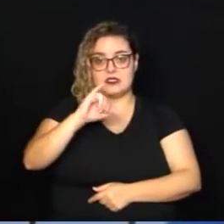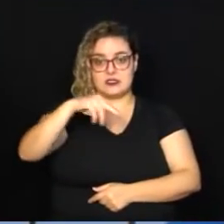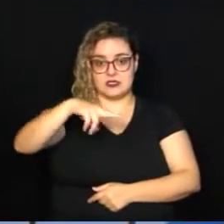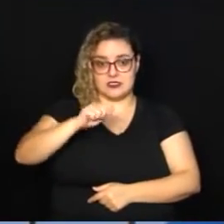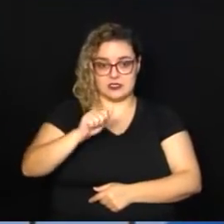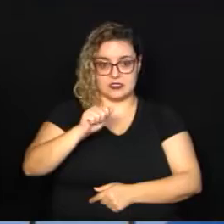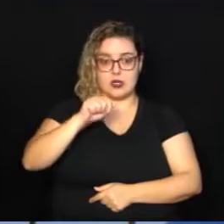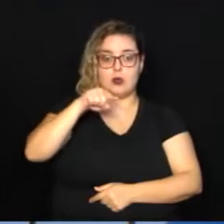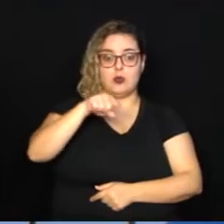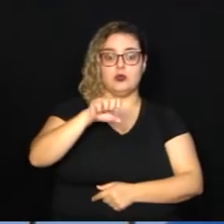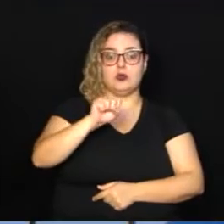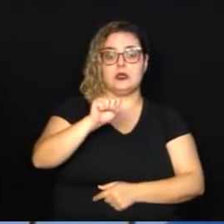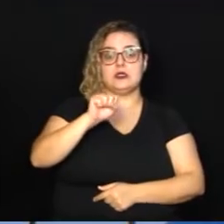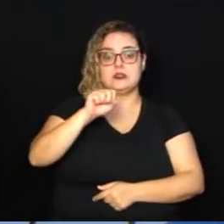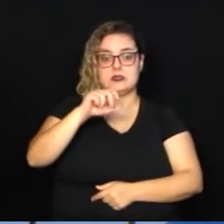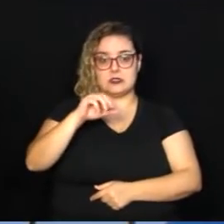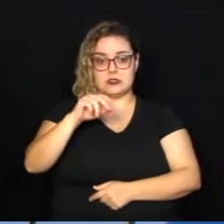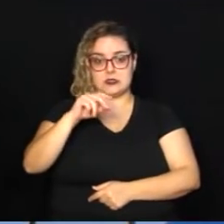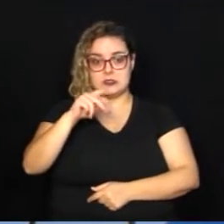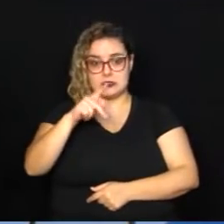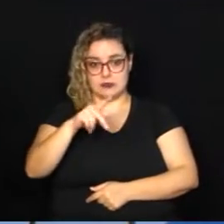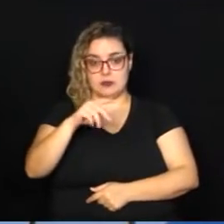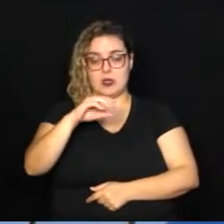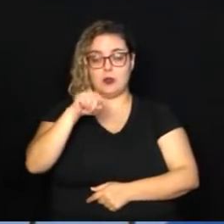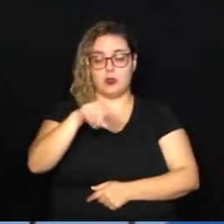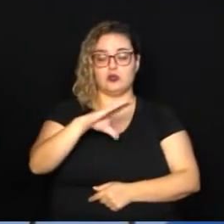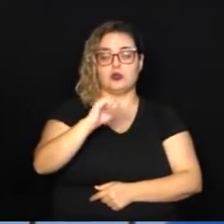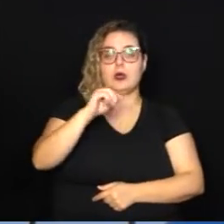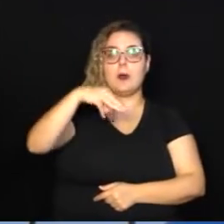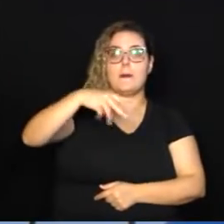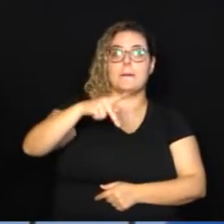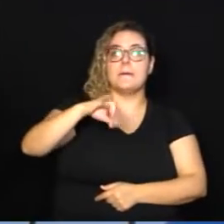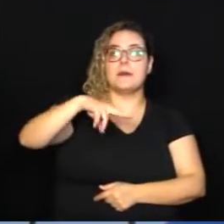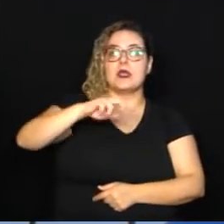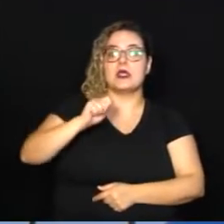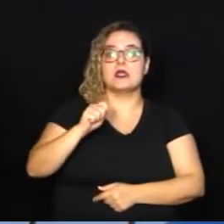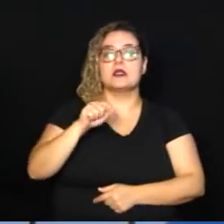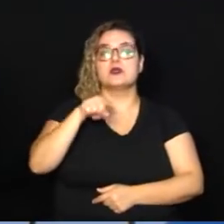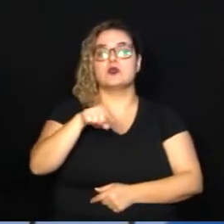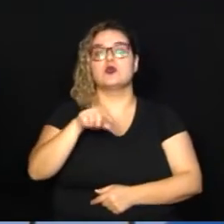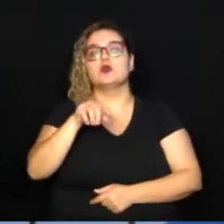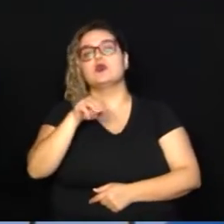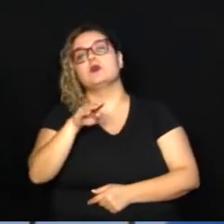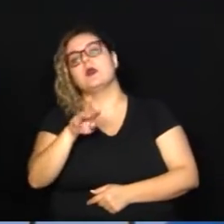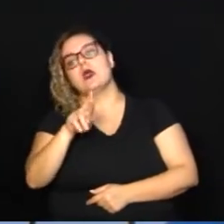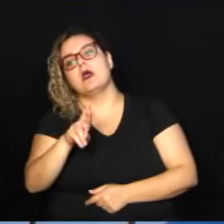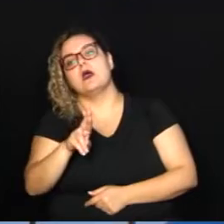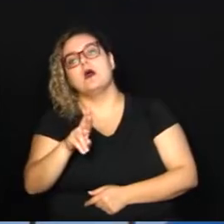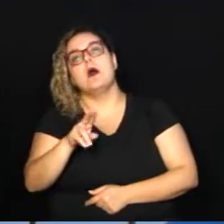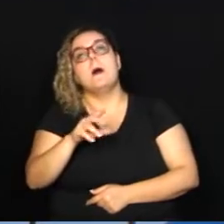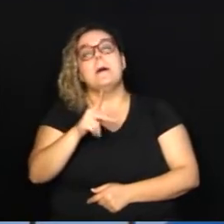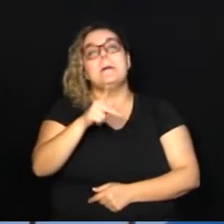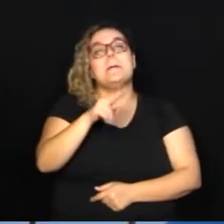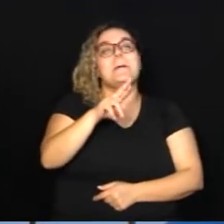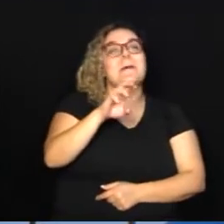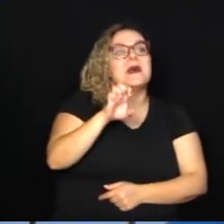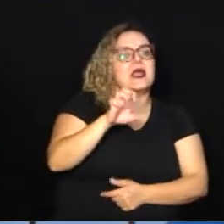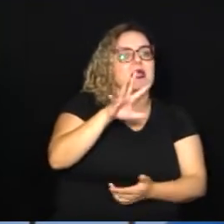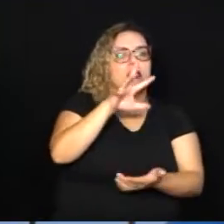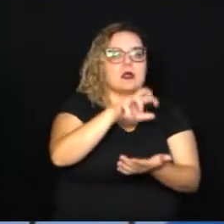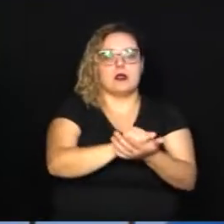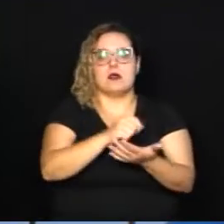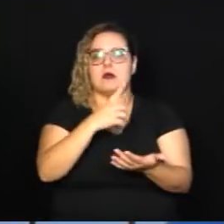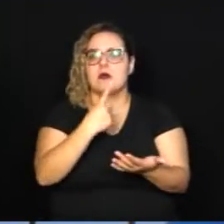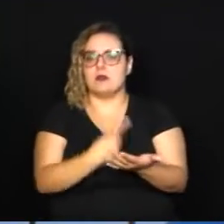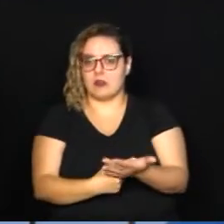vacina.campinas.sp.gov.br, coloca ali o seu pré-cadastro, isso não significa agendamento. O pré-cadastro